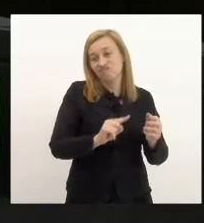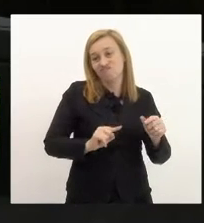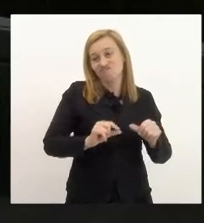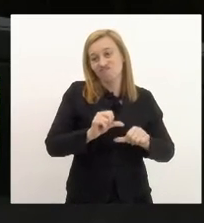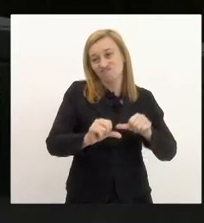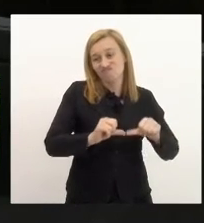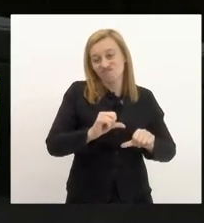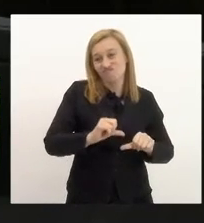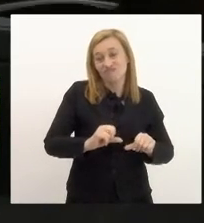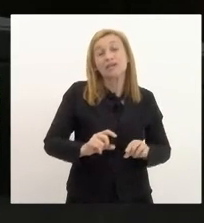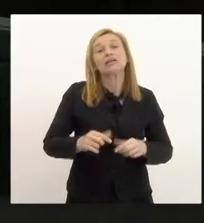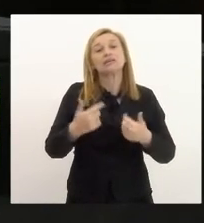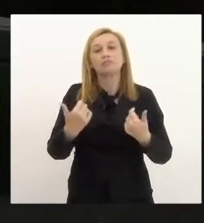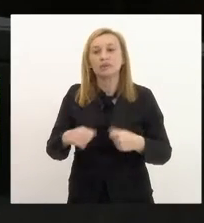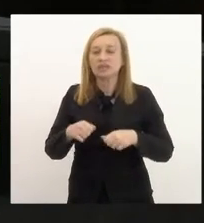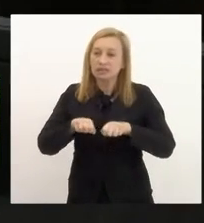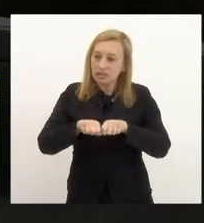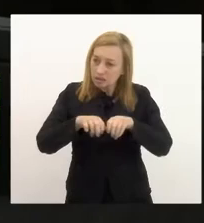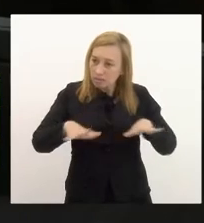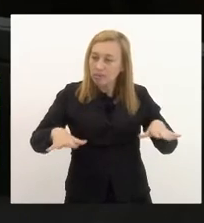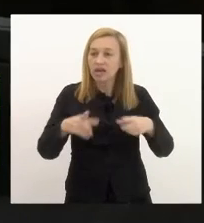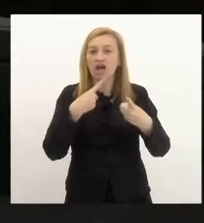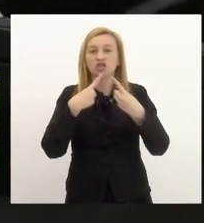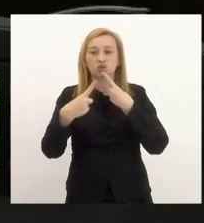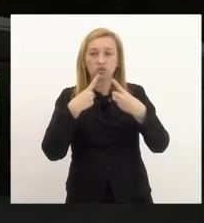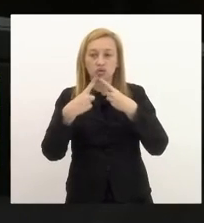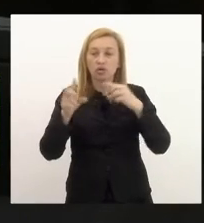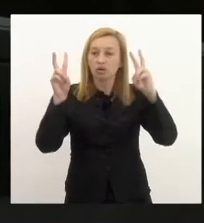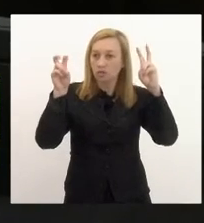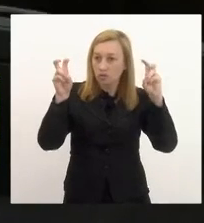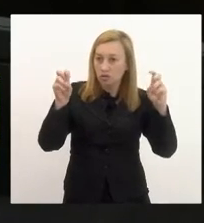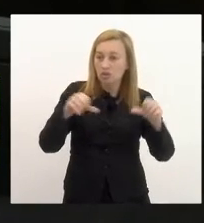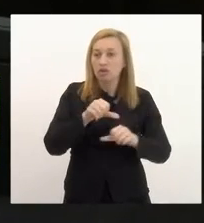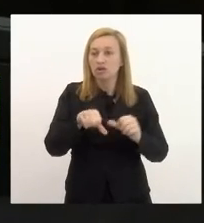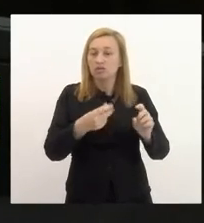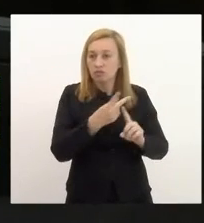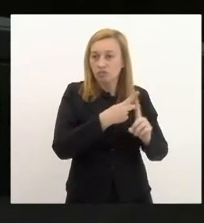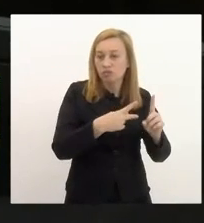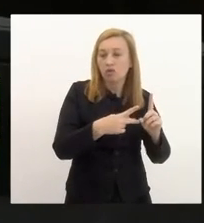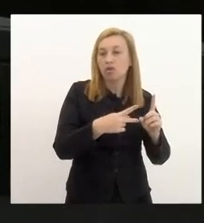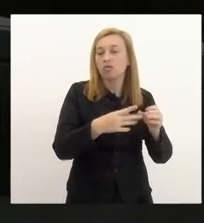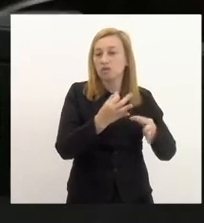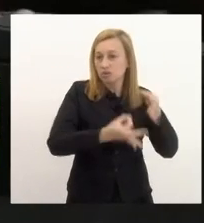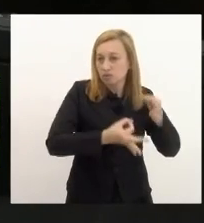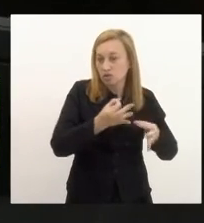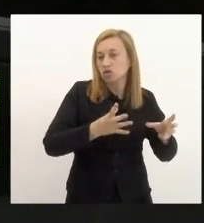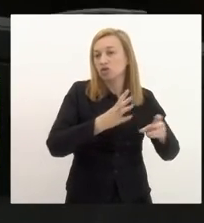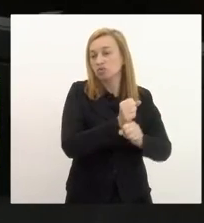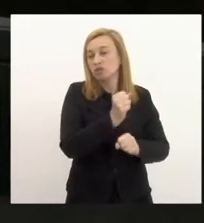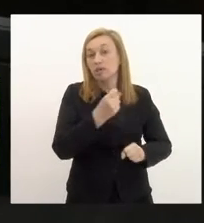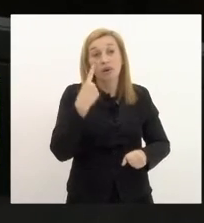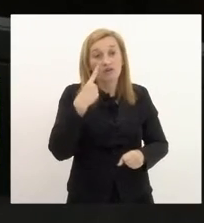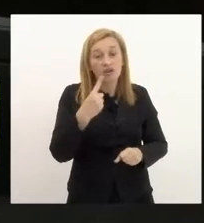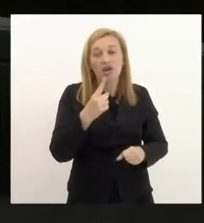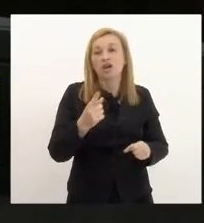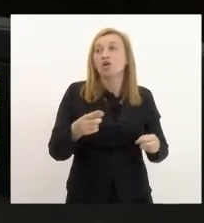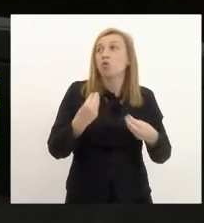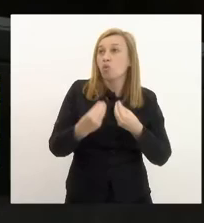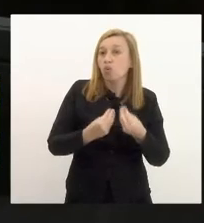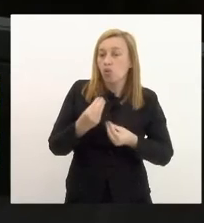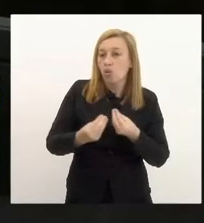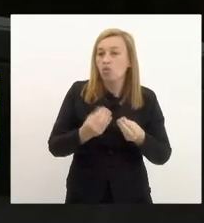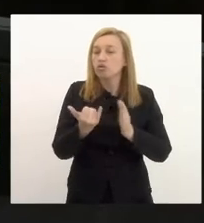e aí a gente teria que é ampliar esse debate para a questão da reforma tributária entre outras coisas para ver como é que fica